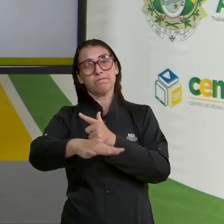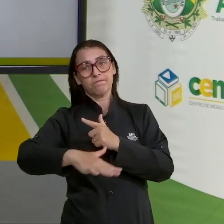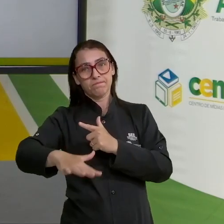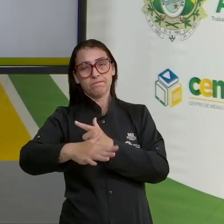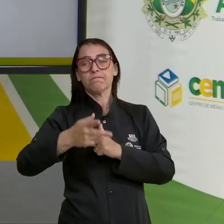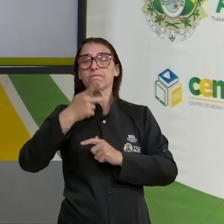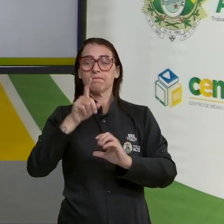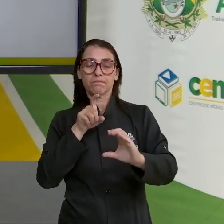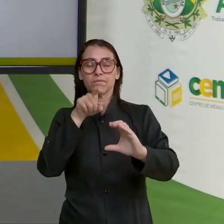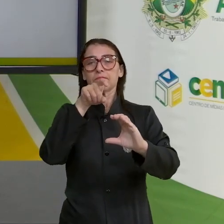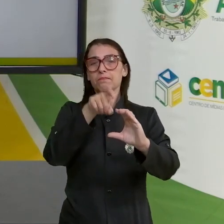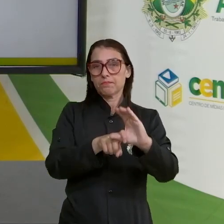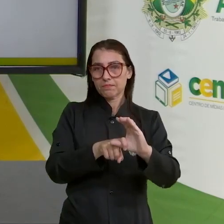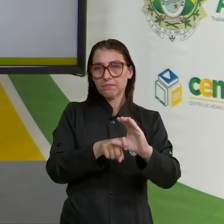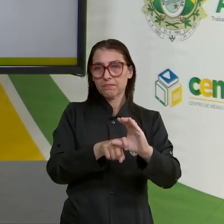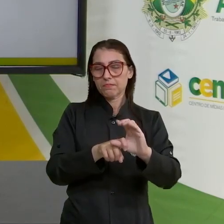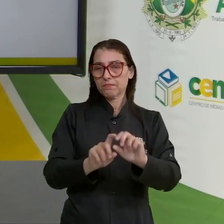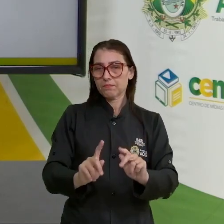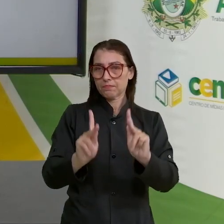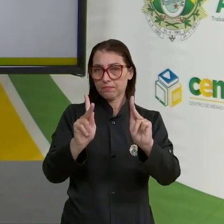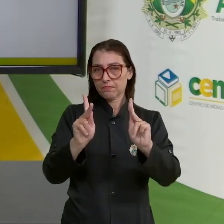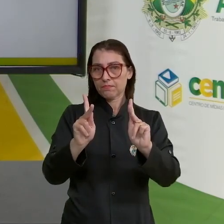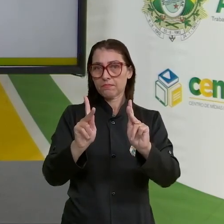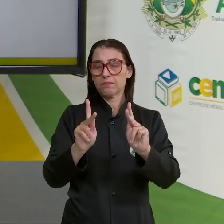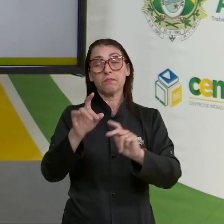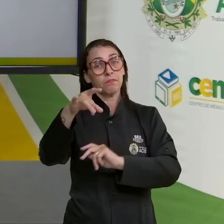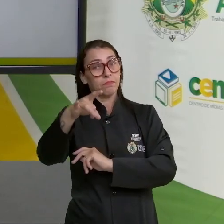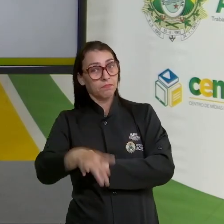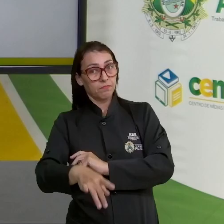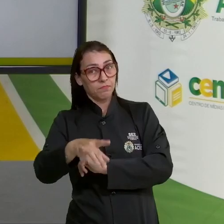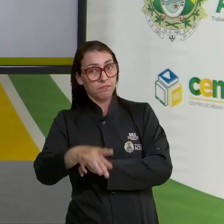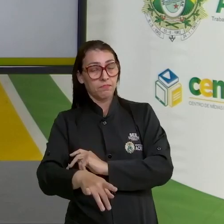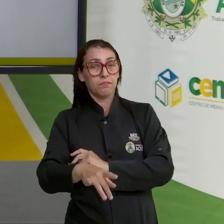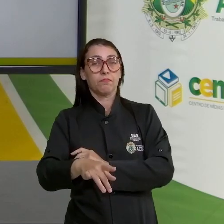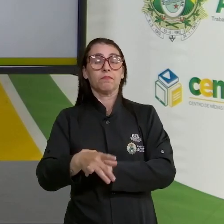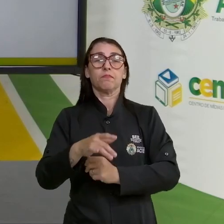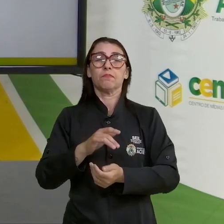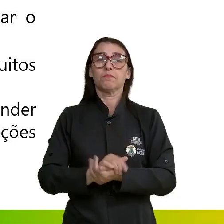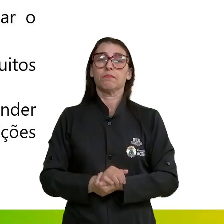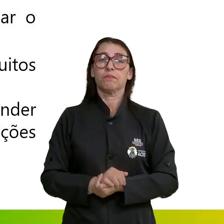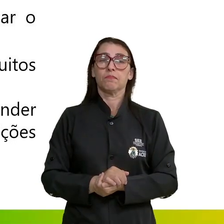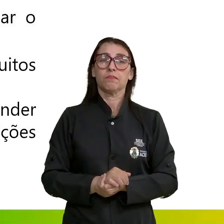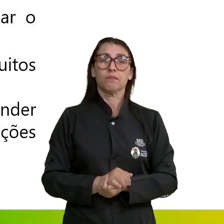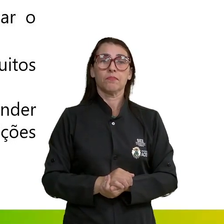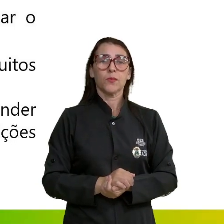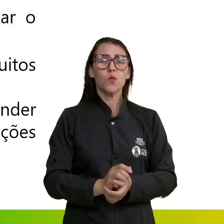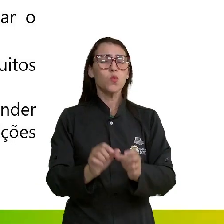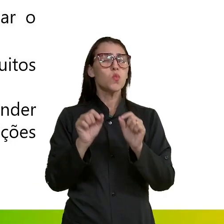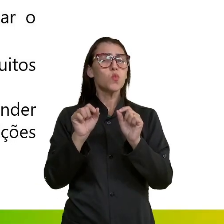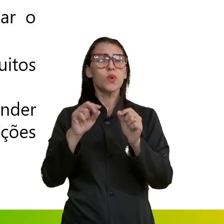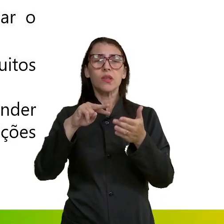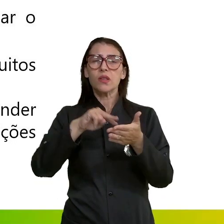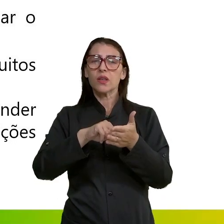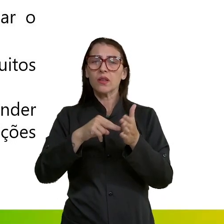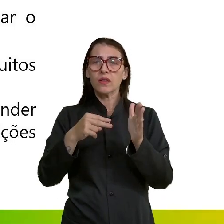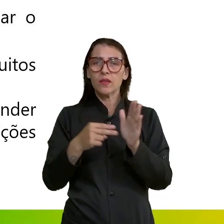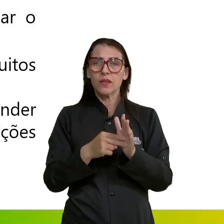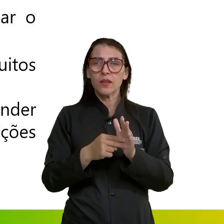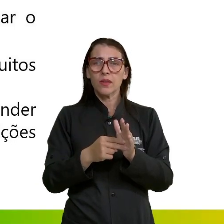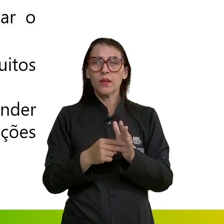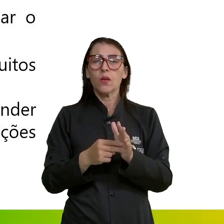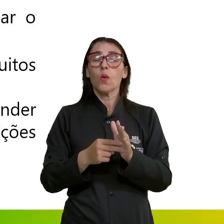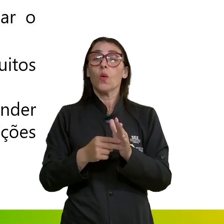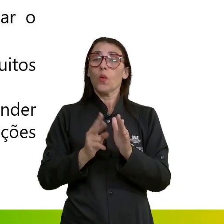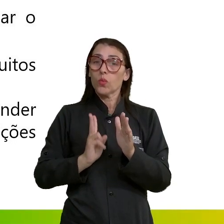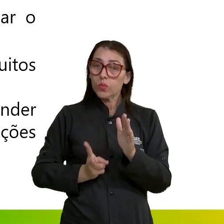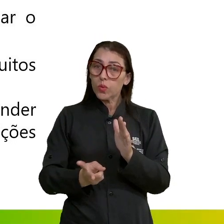de endividamento, ok? Por último, a precarização do trabalho. O que isso quer dizer?